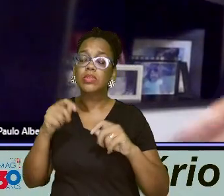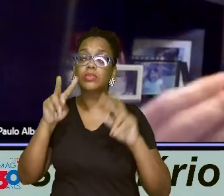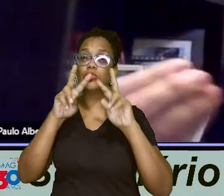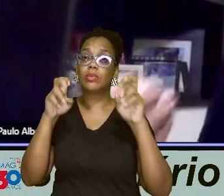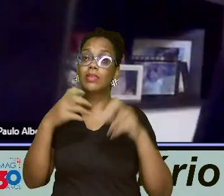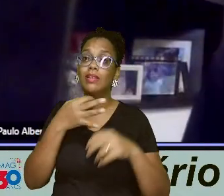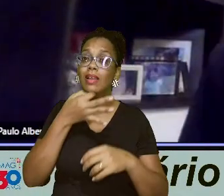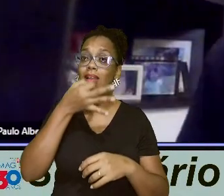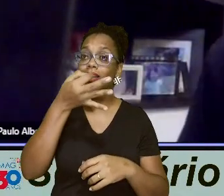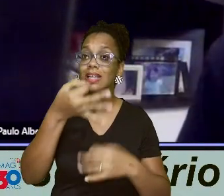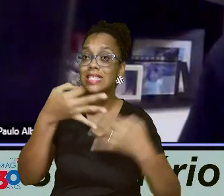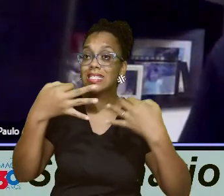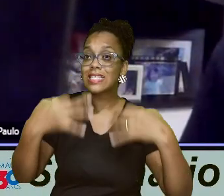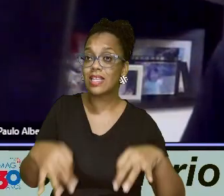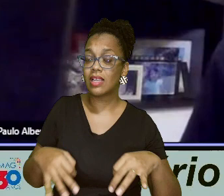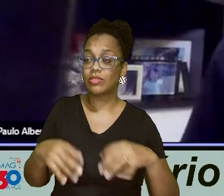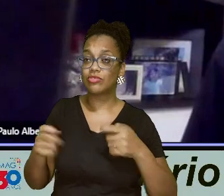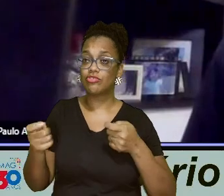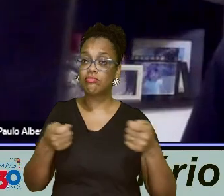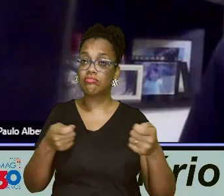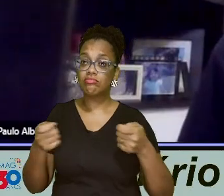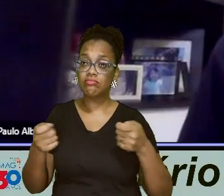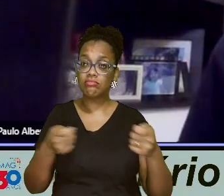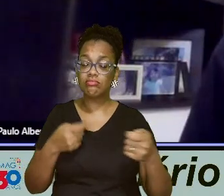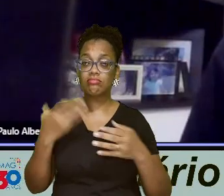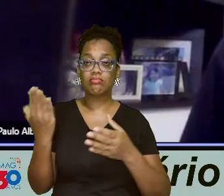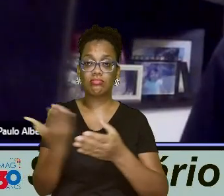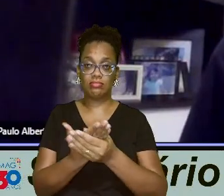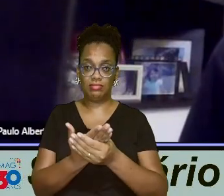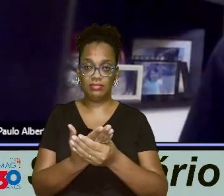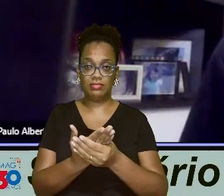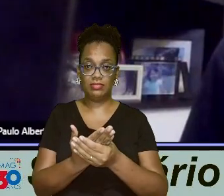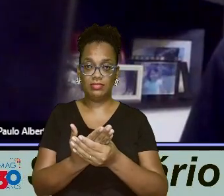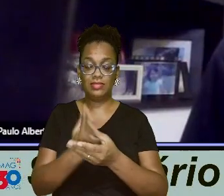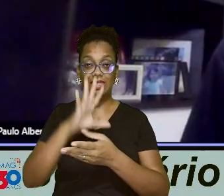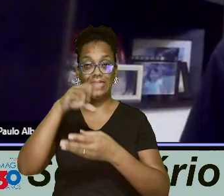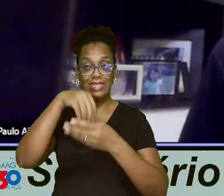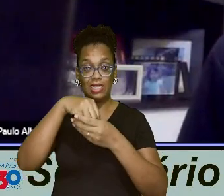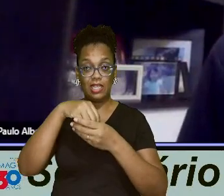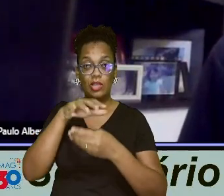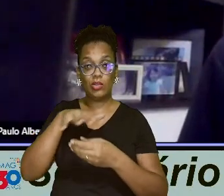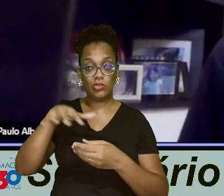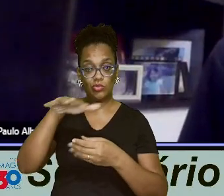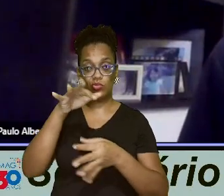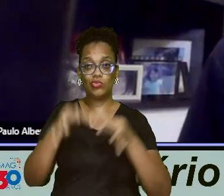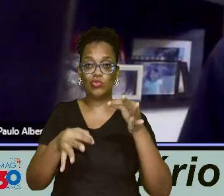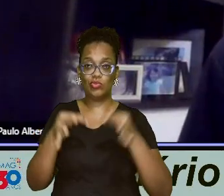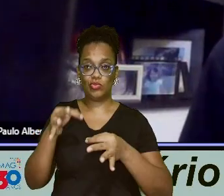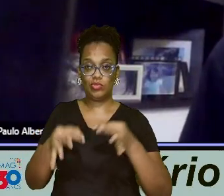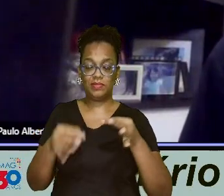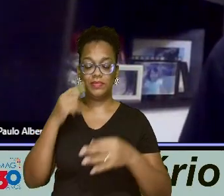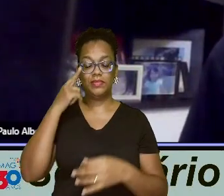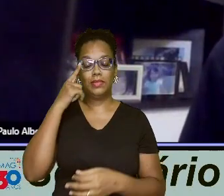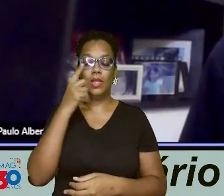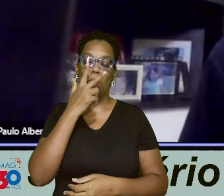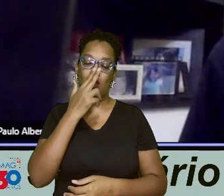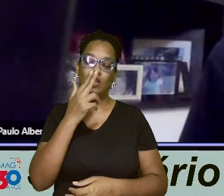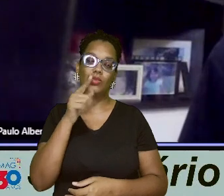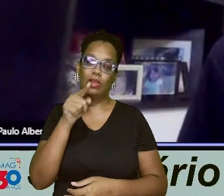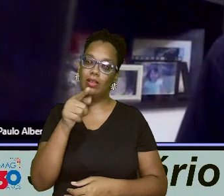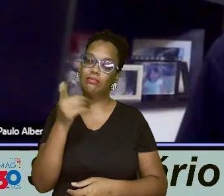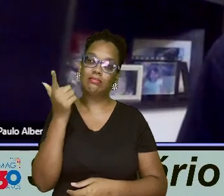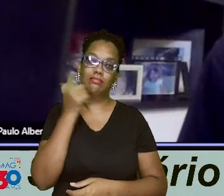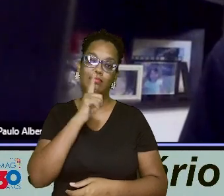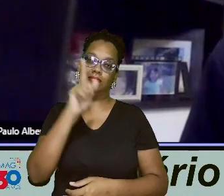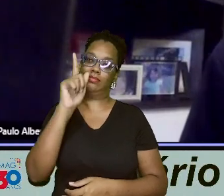de um gerenciamento processual dentro de uma unidade jurisdicional. Eu acho que esse é o grande ganho que nós